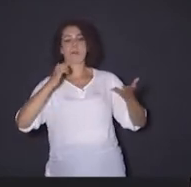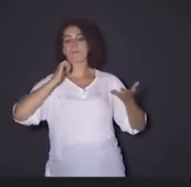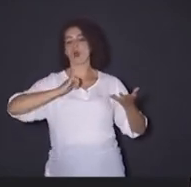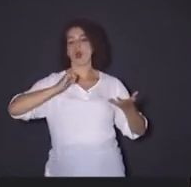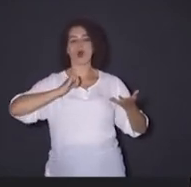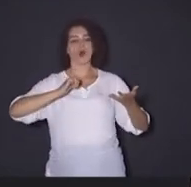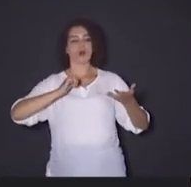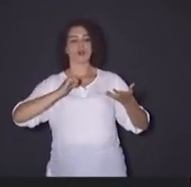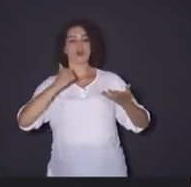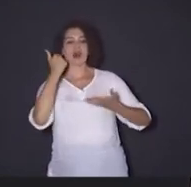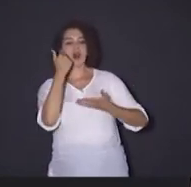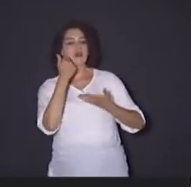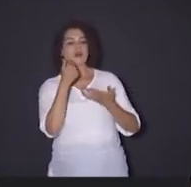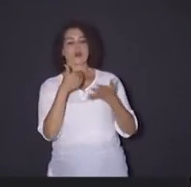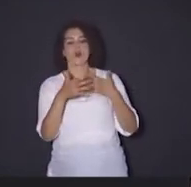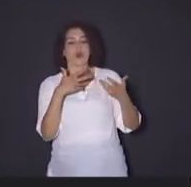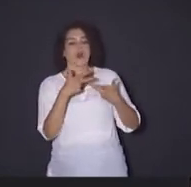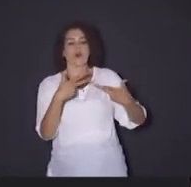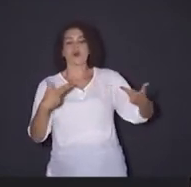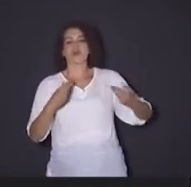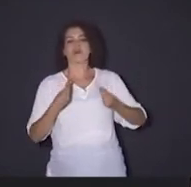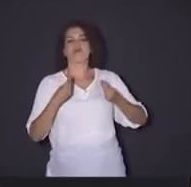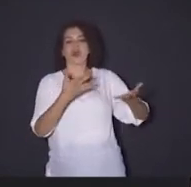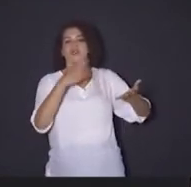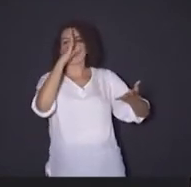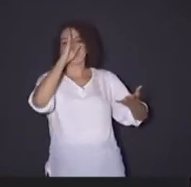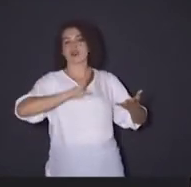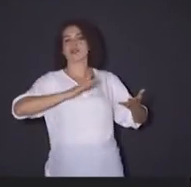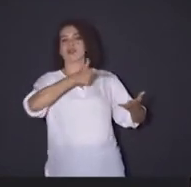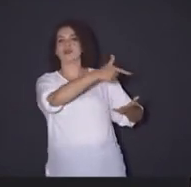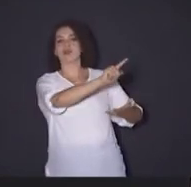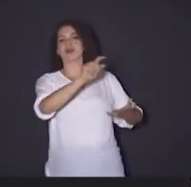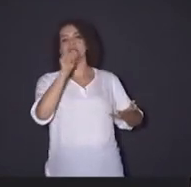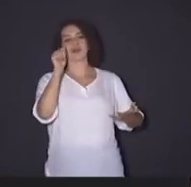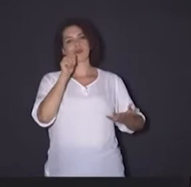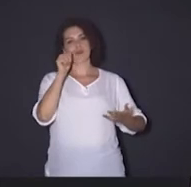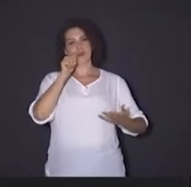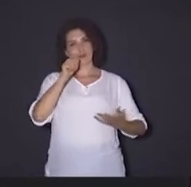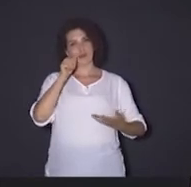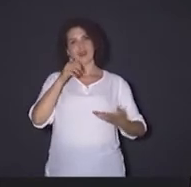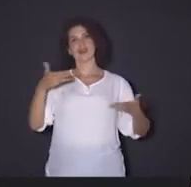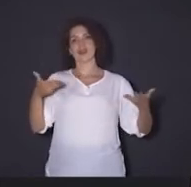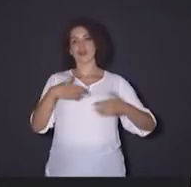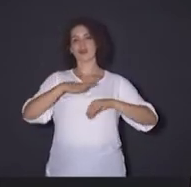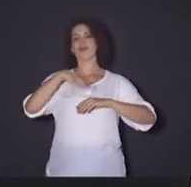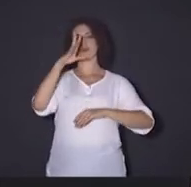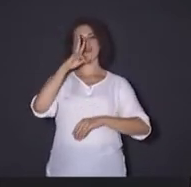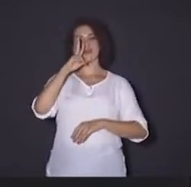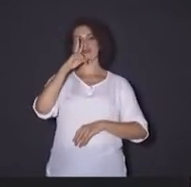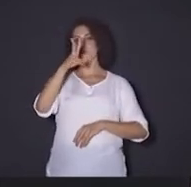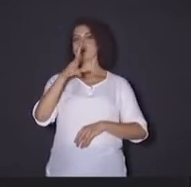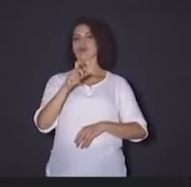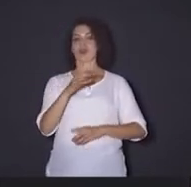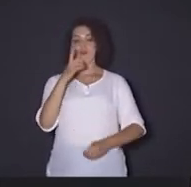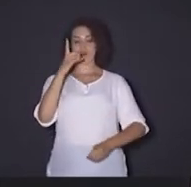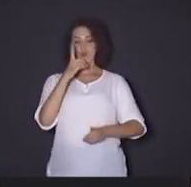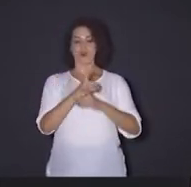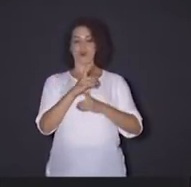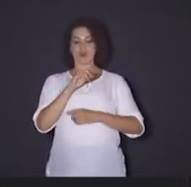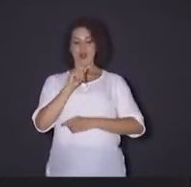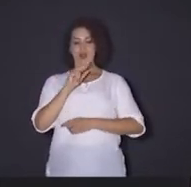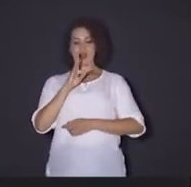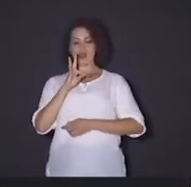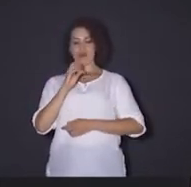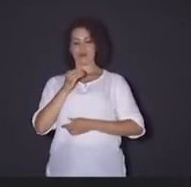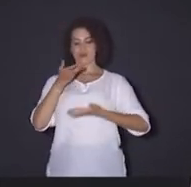fim tudo de graça pra outras mulheres e esse momento que para a gente é o mais forte que são os encontros de auto-cuidado ea